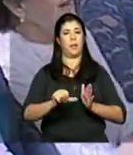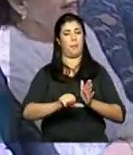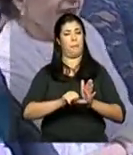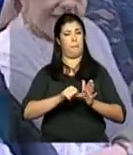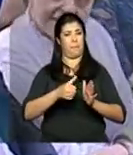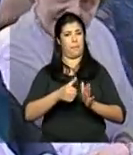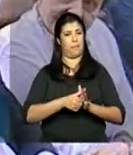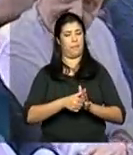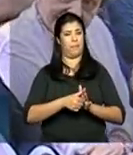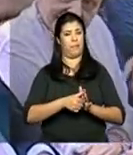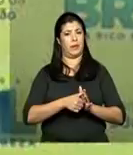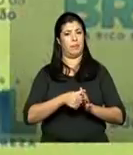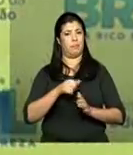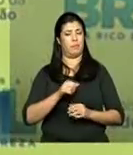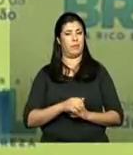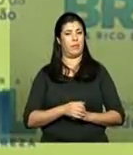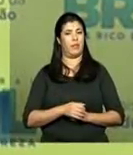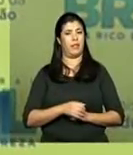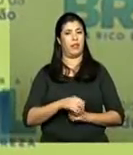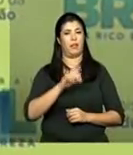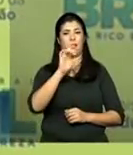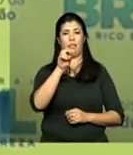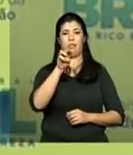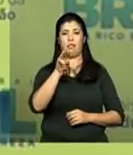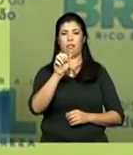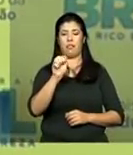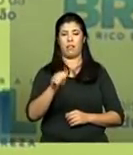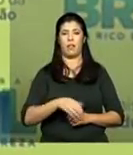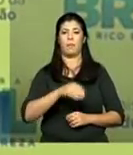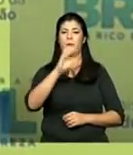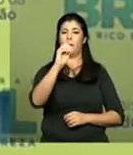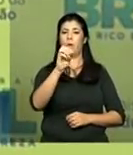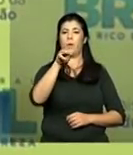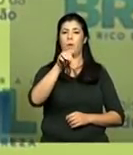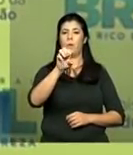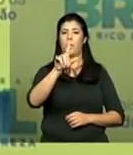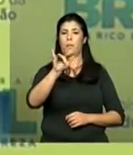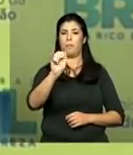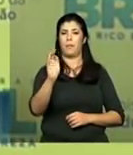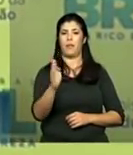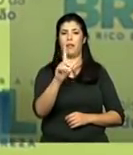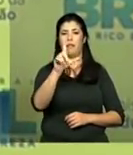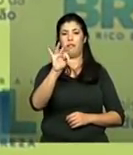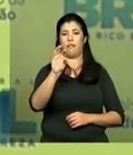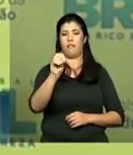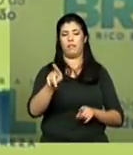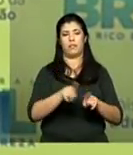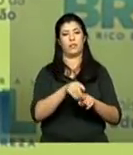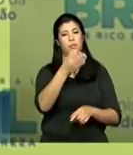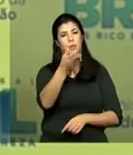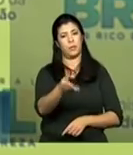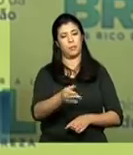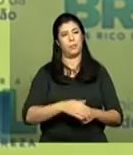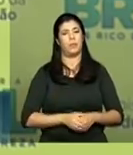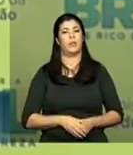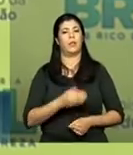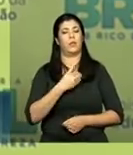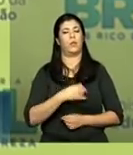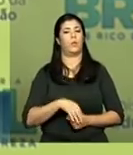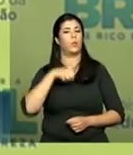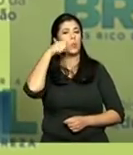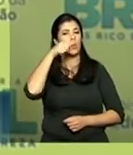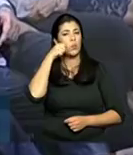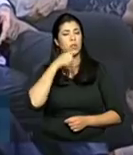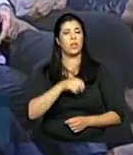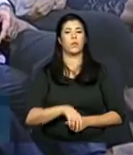Primeira-dama do meu estado, Onélia Leite. Meus caros senadores cearenses, Inácio